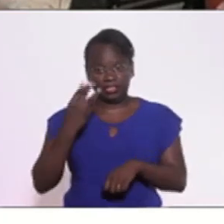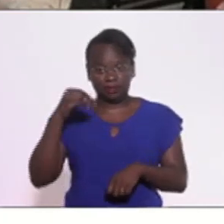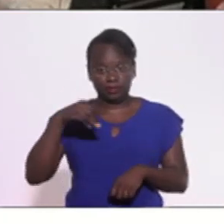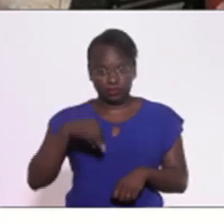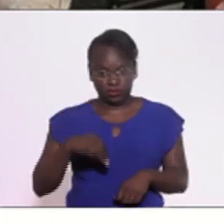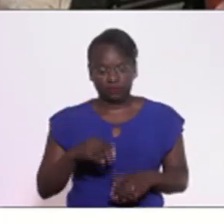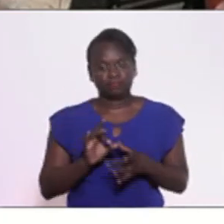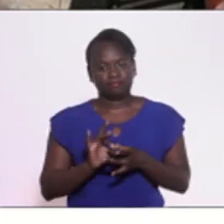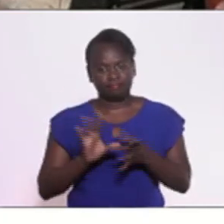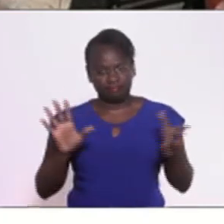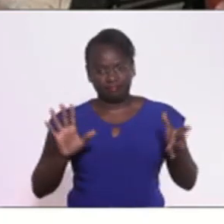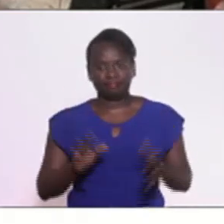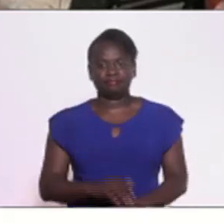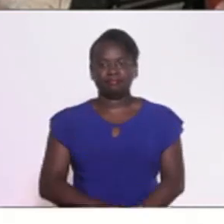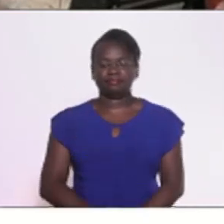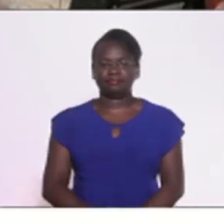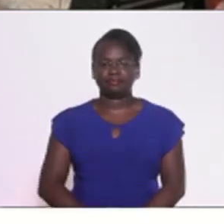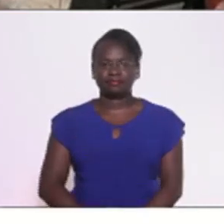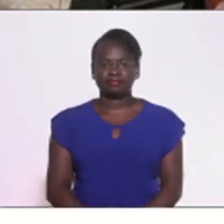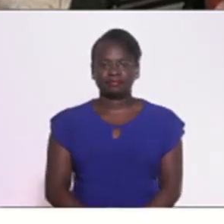Fique à vontade.